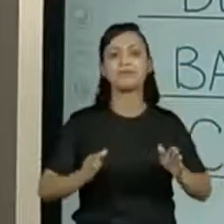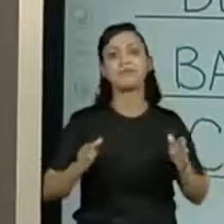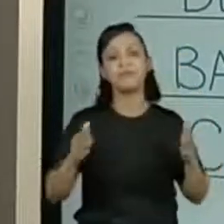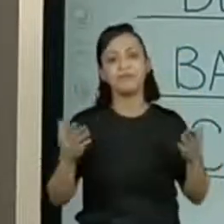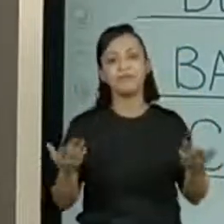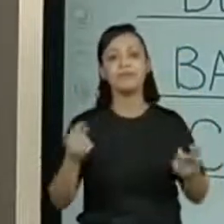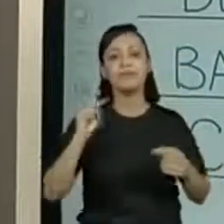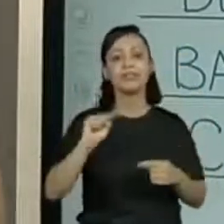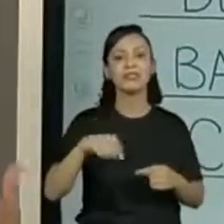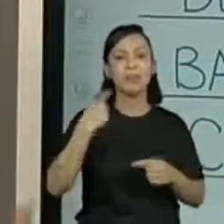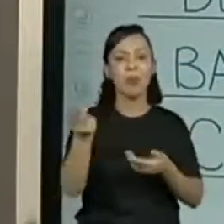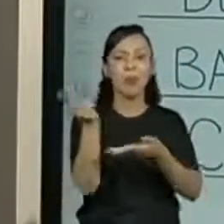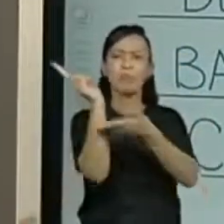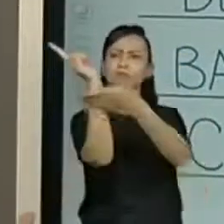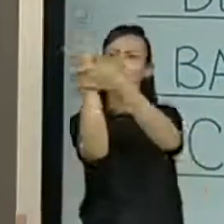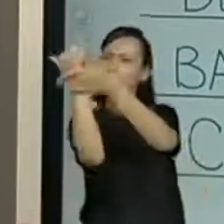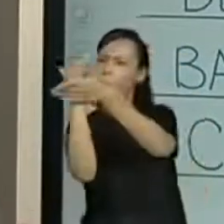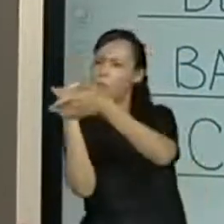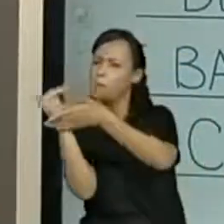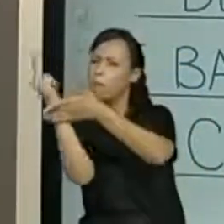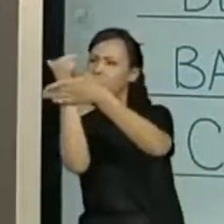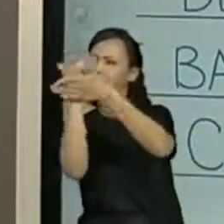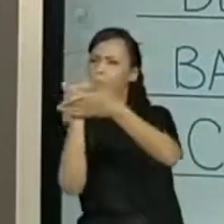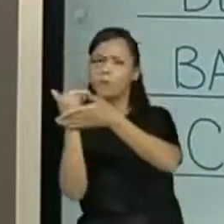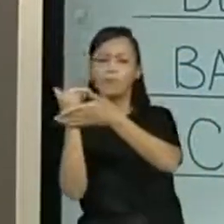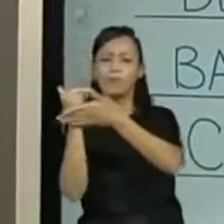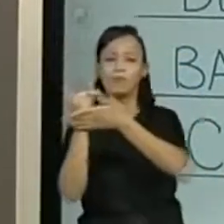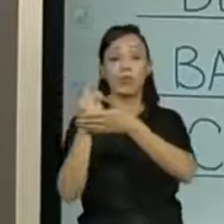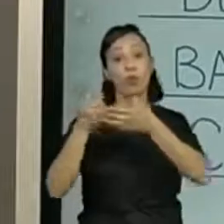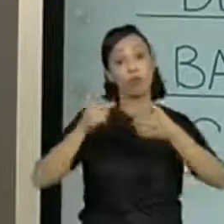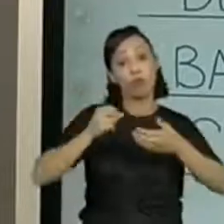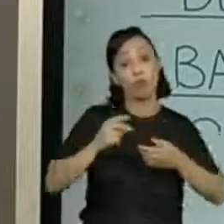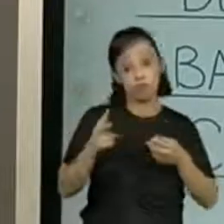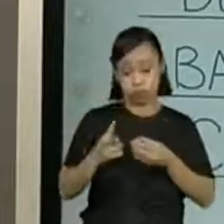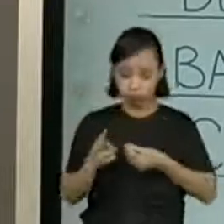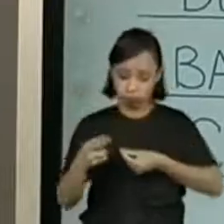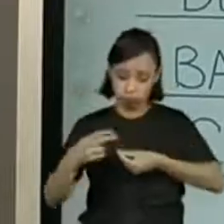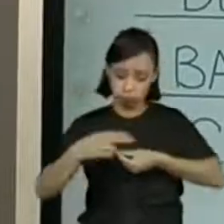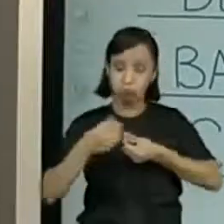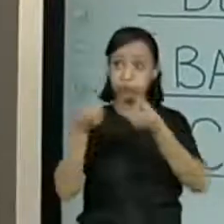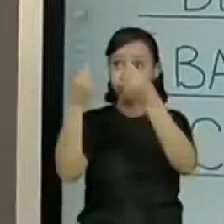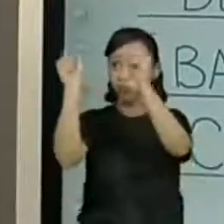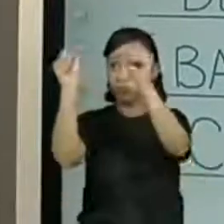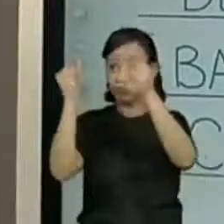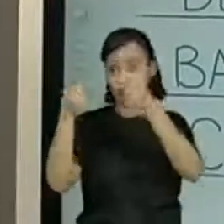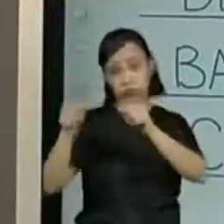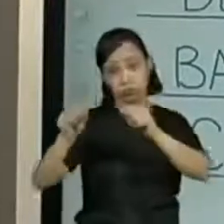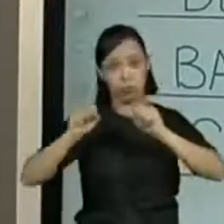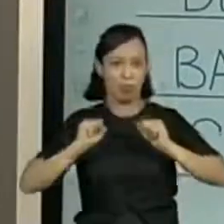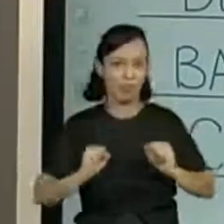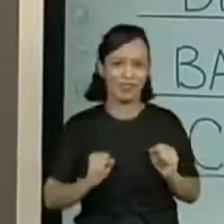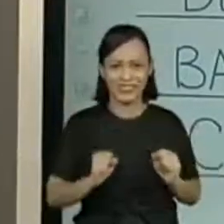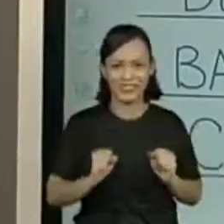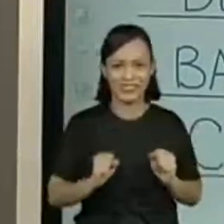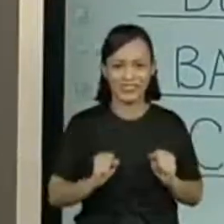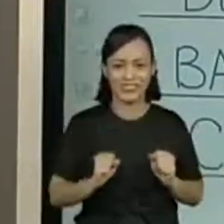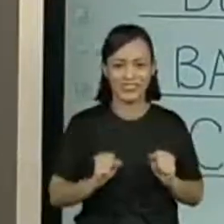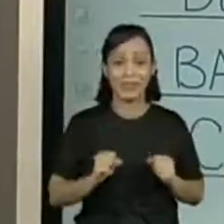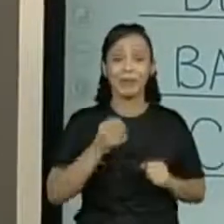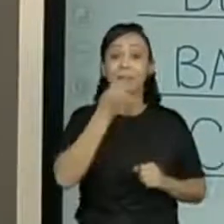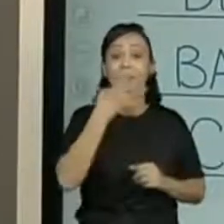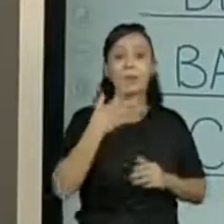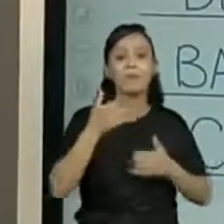vai fazer um desenho ou colar uma imagem que represente a sua brincadeira porque